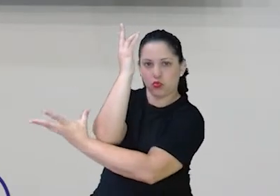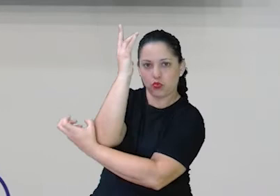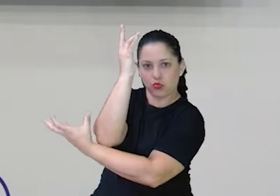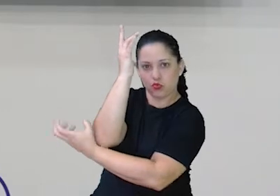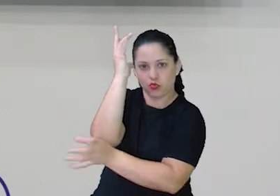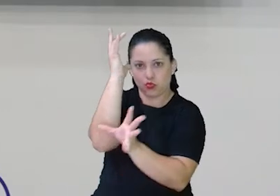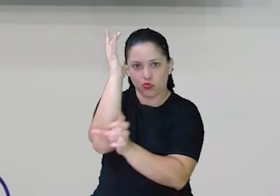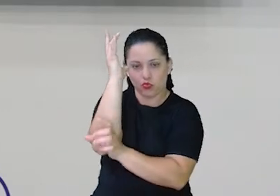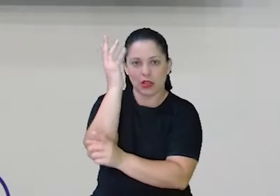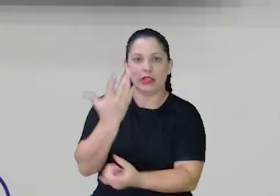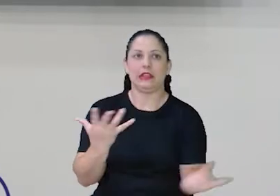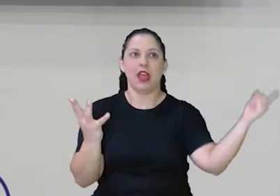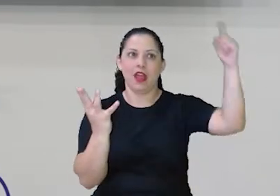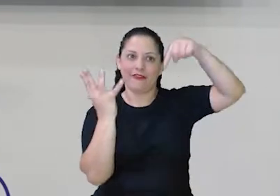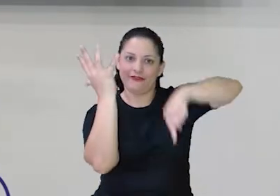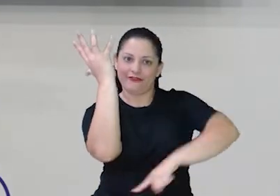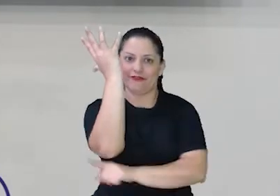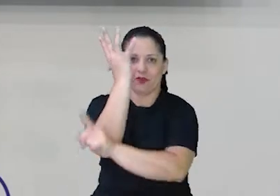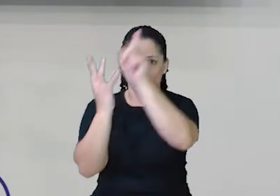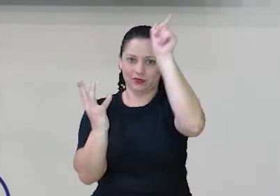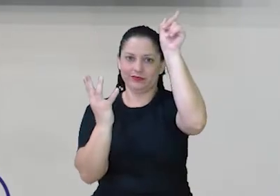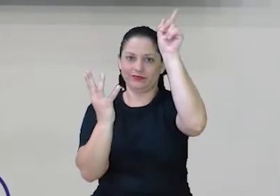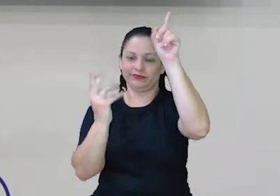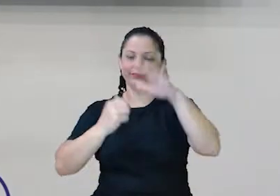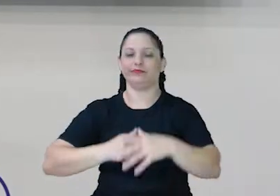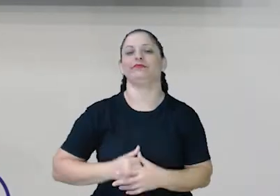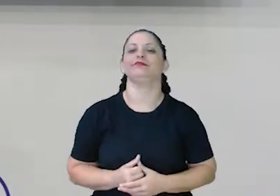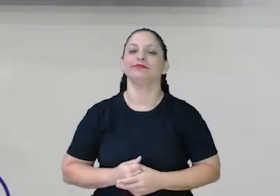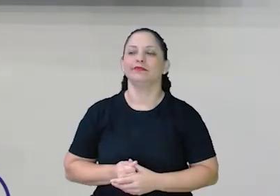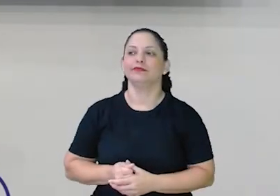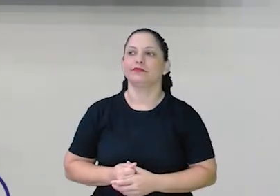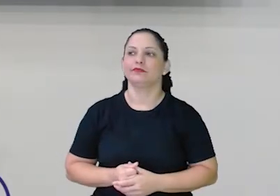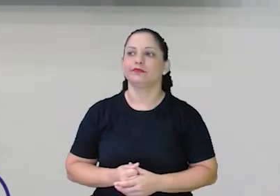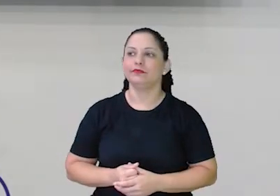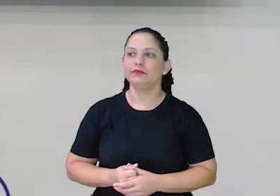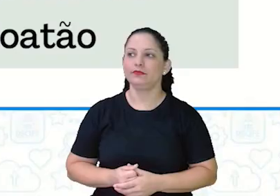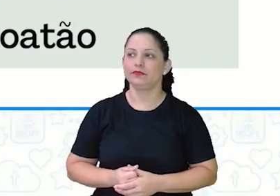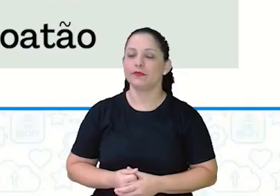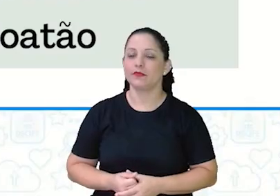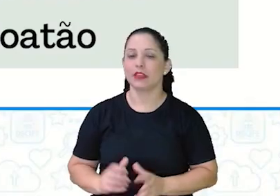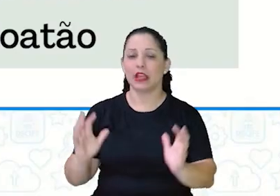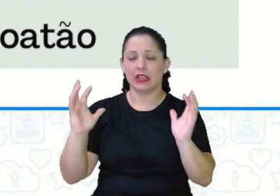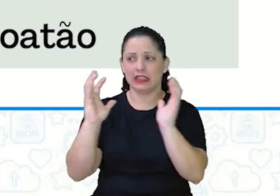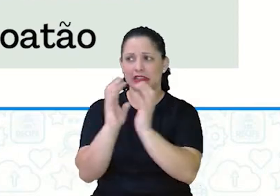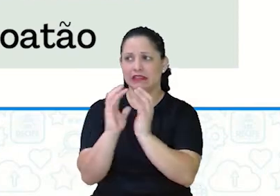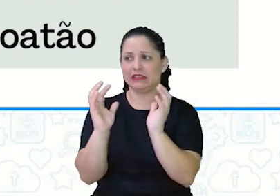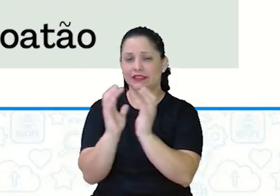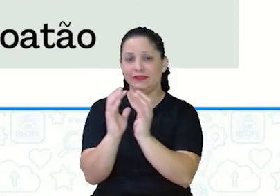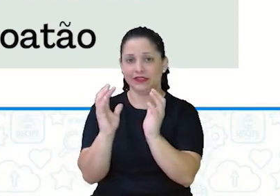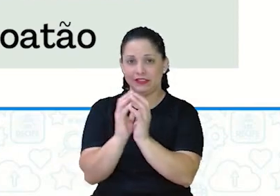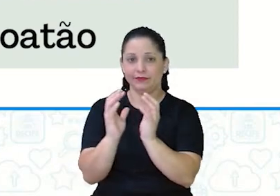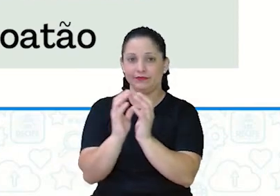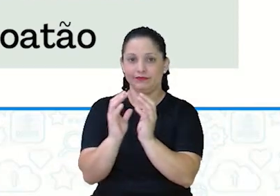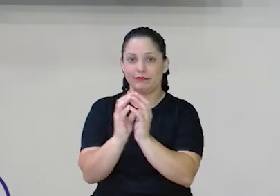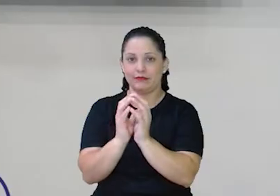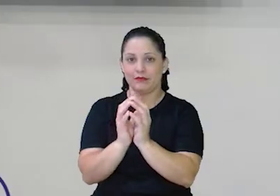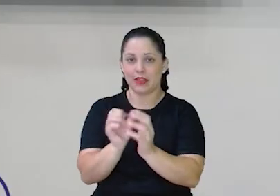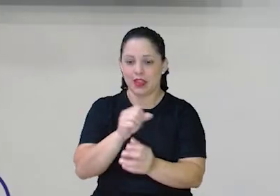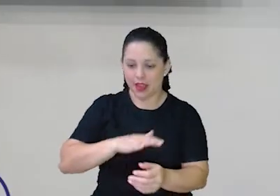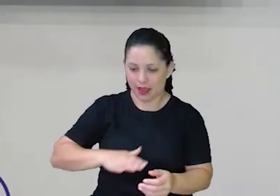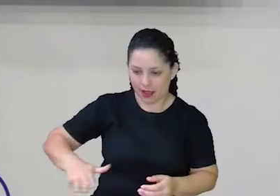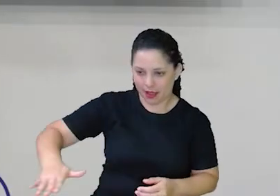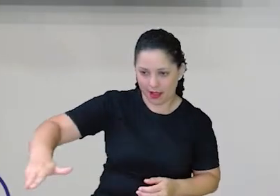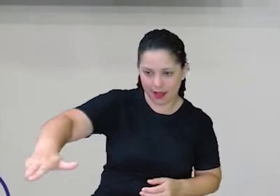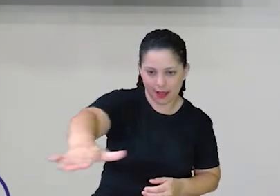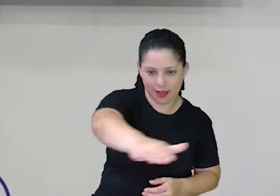da fotossíntese. Tá certo? Então, a planície do Recife, a planície, aquela parte ali plana do